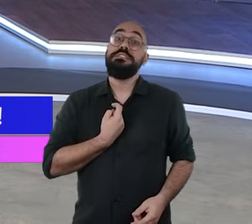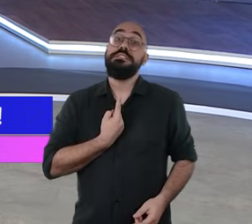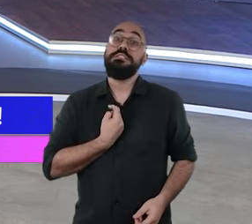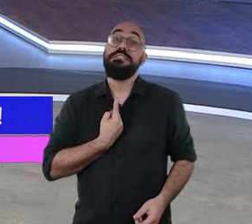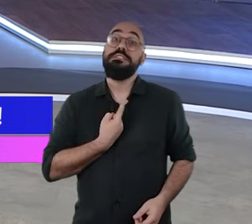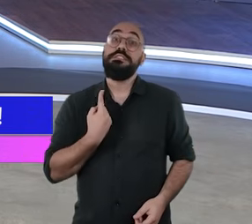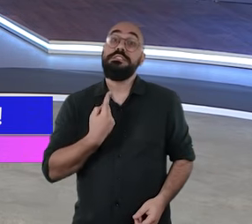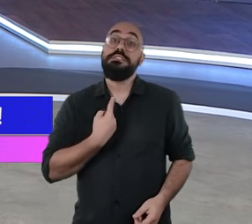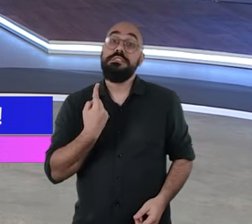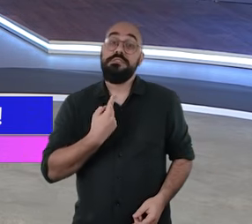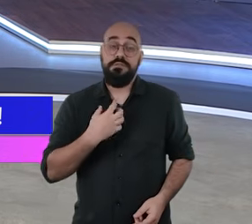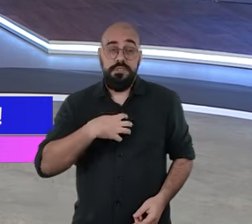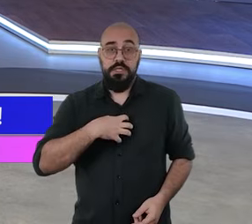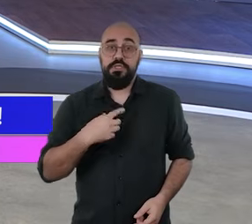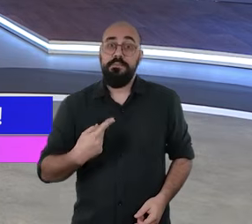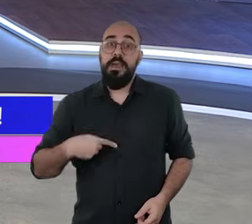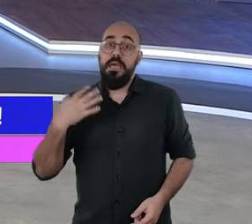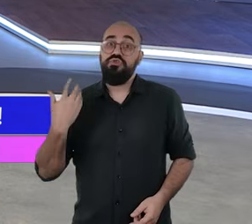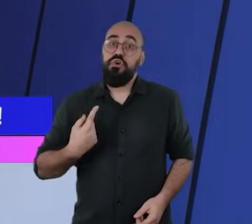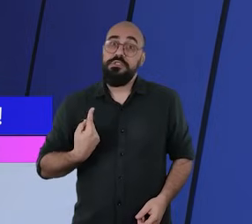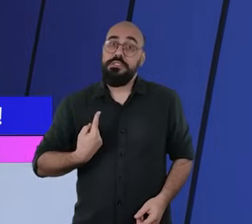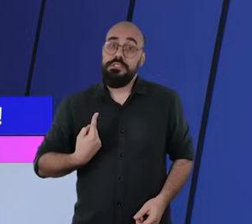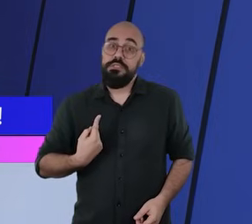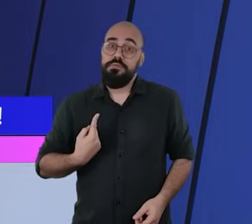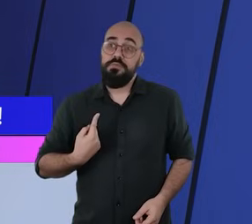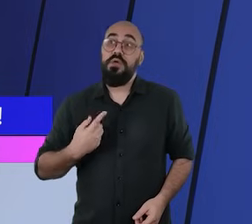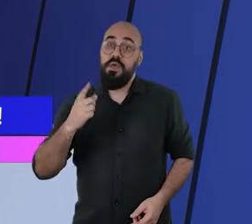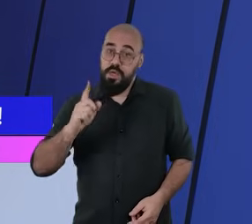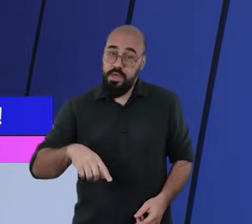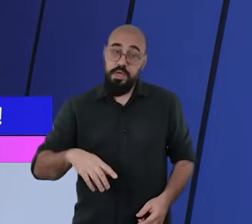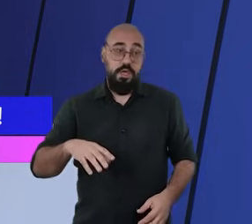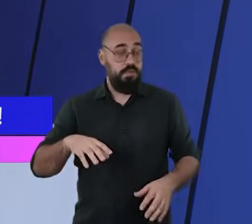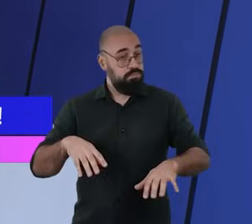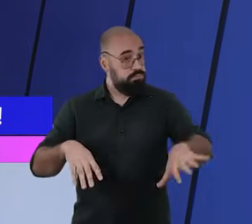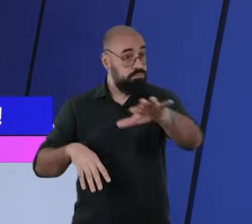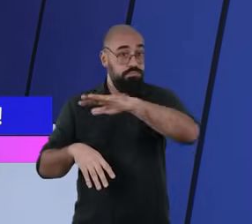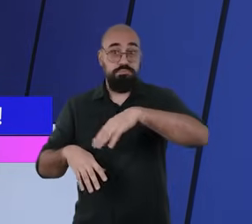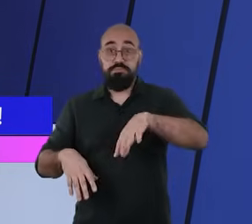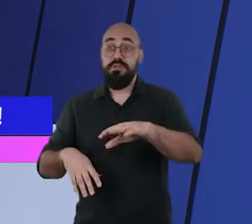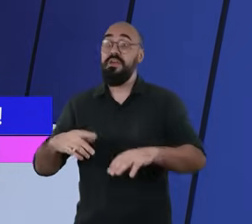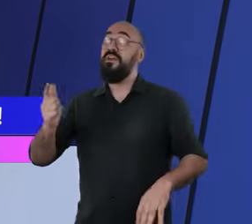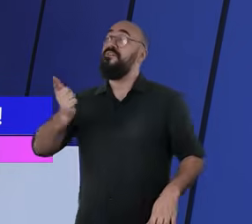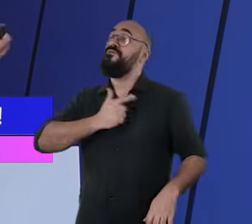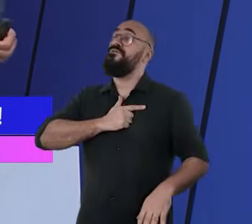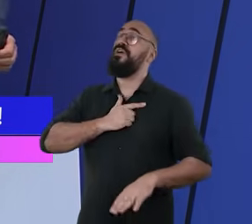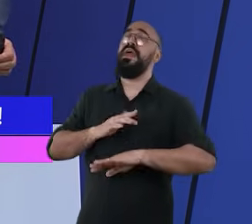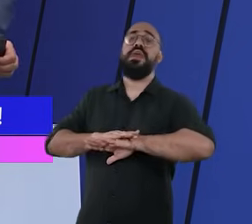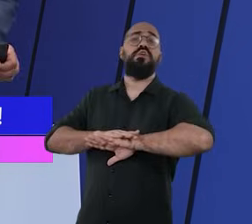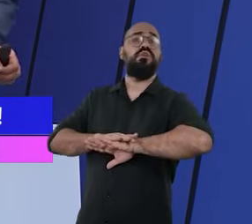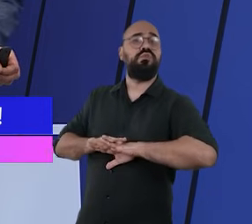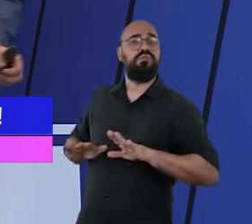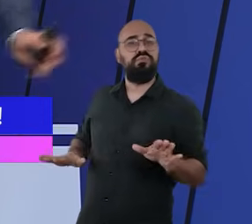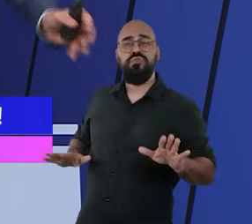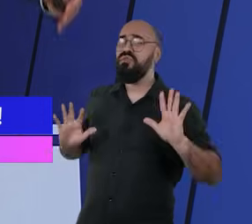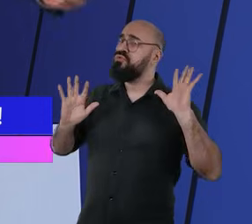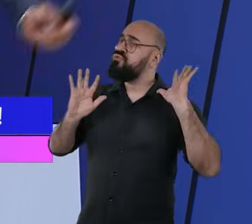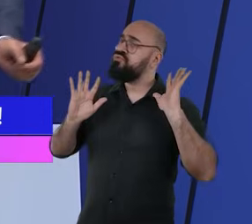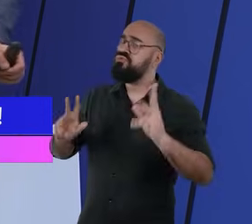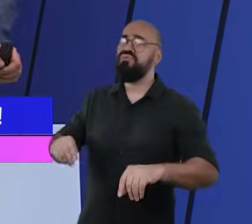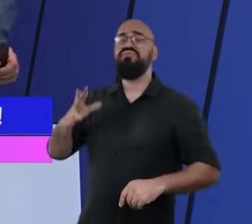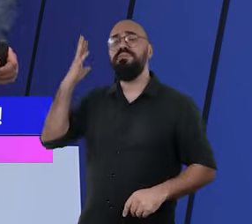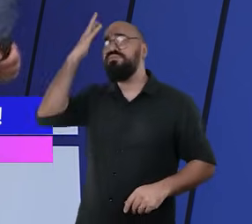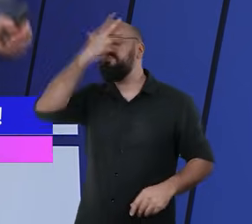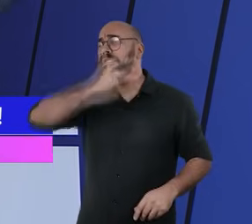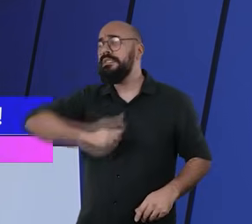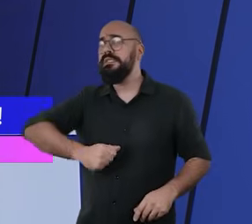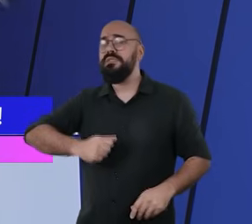toda a história. Uma geração que decretou o fim do feio, onde tudo passa a ser